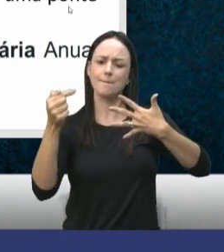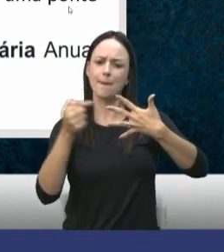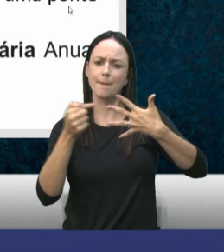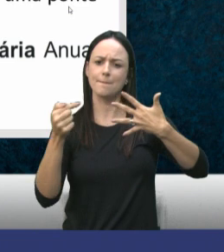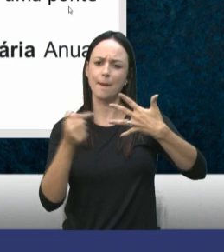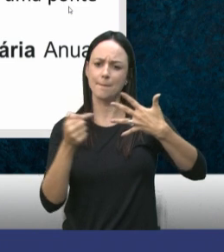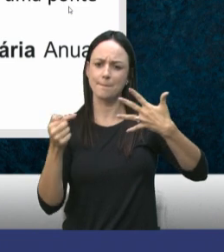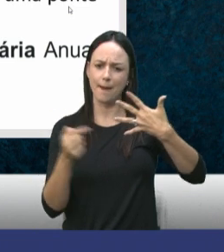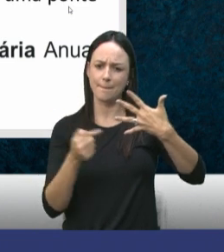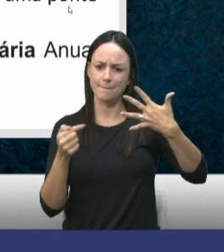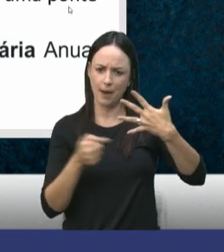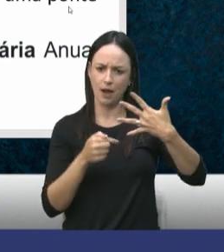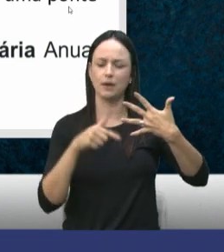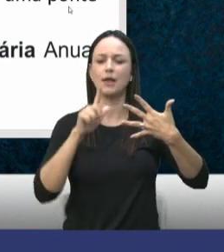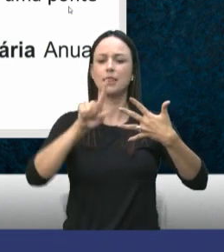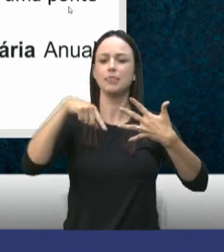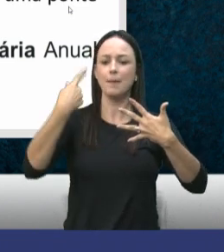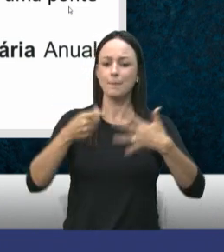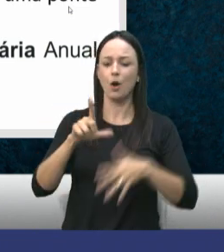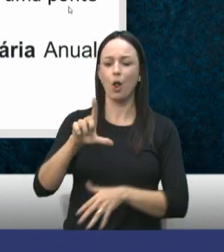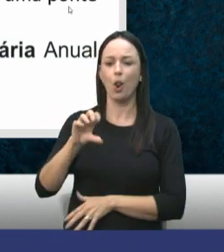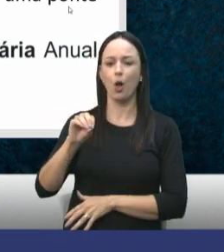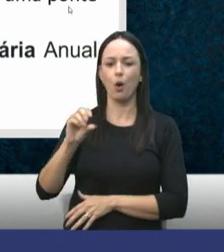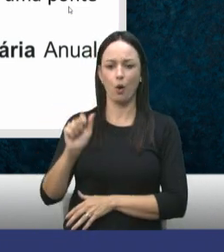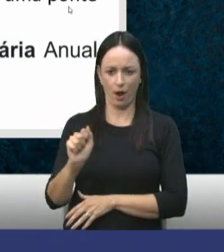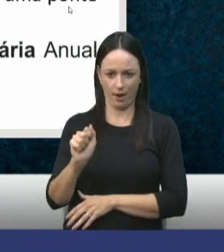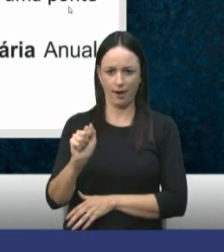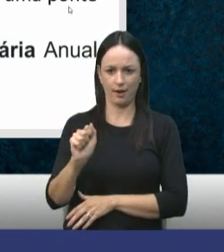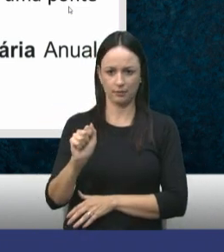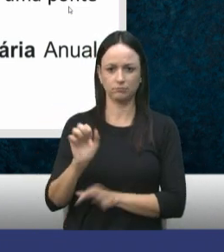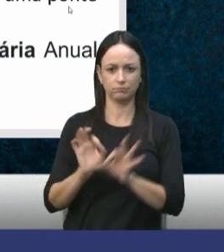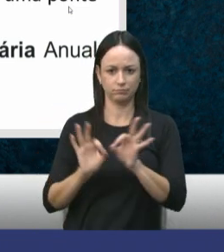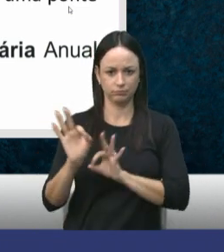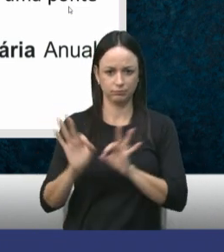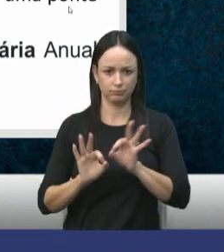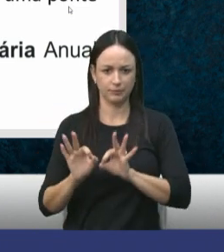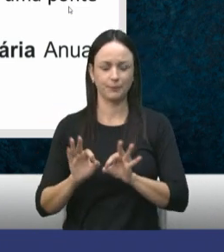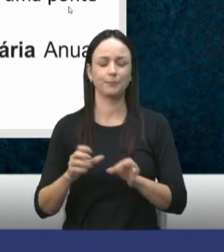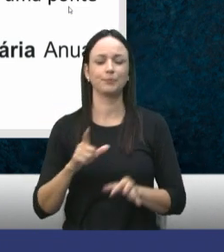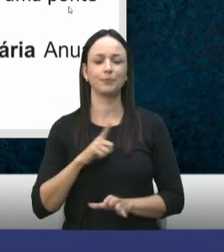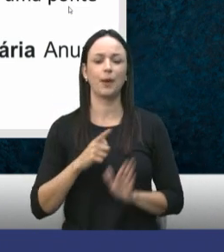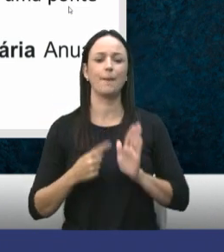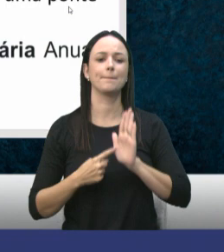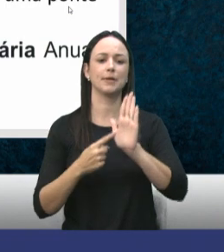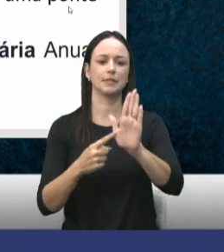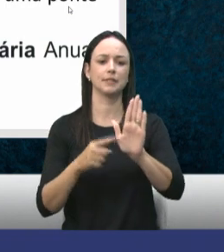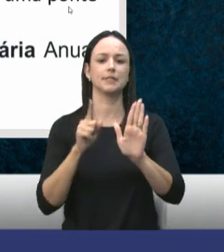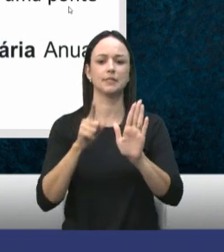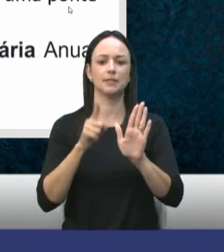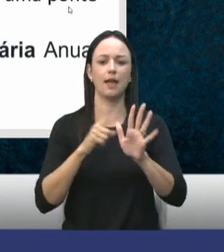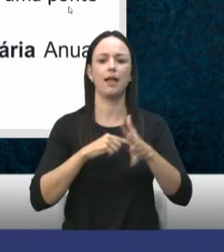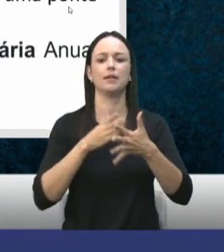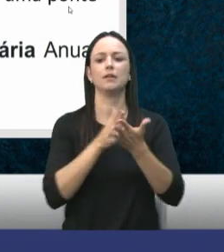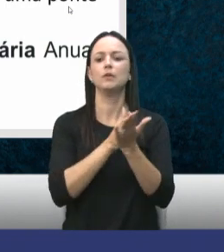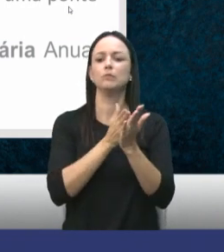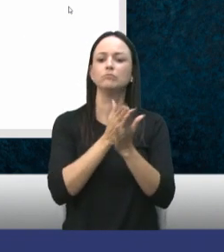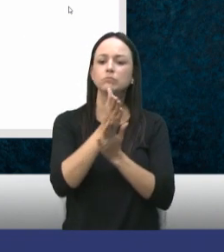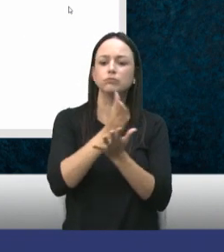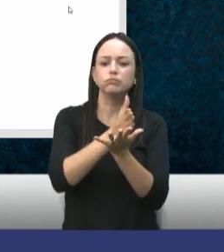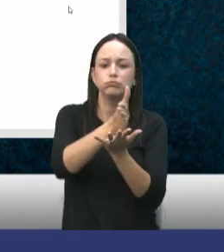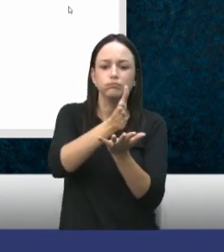que é a LOA. Nós estamos, então, diante da apresentação das diretrizes da